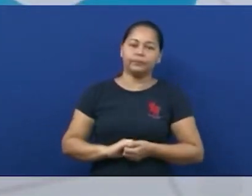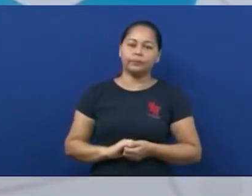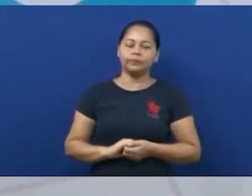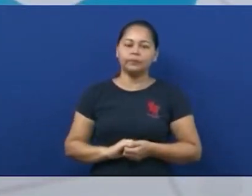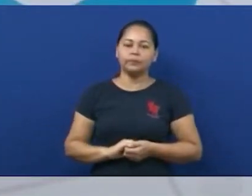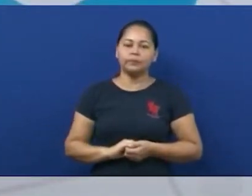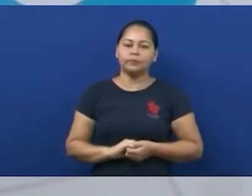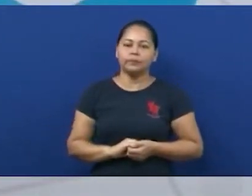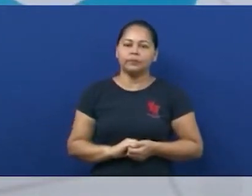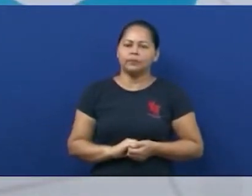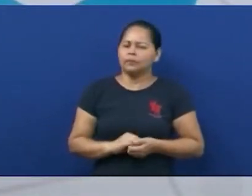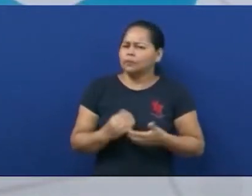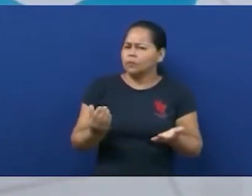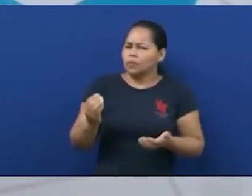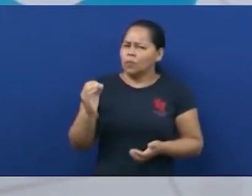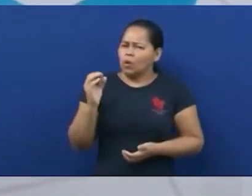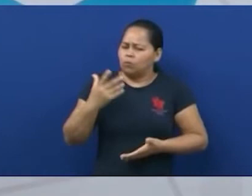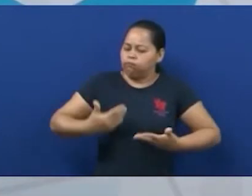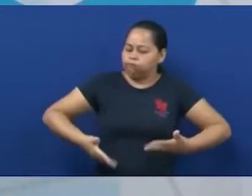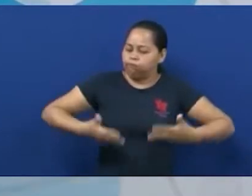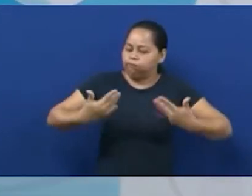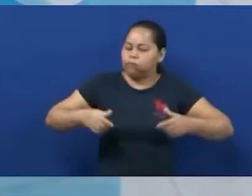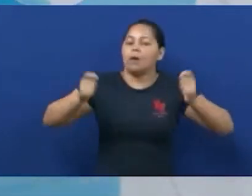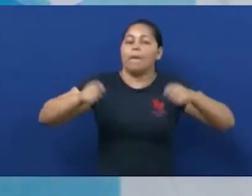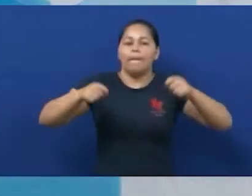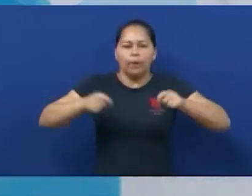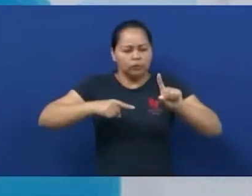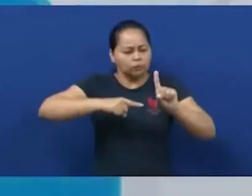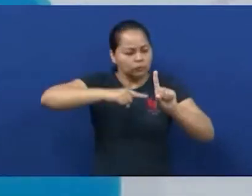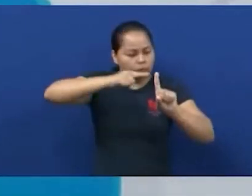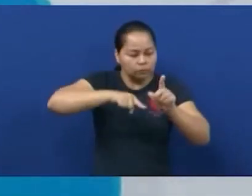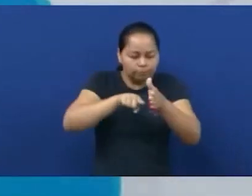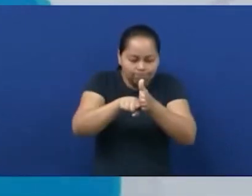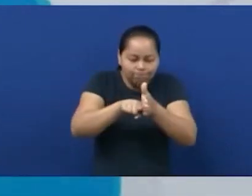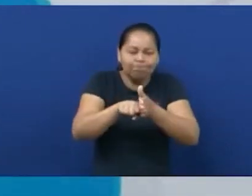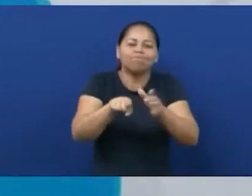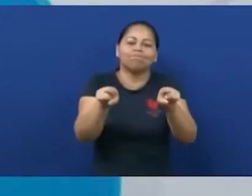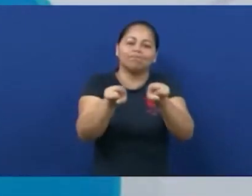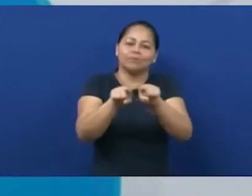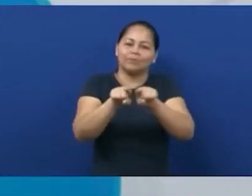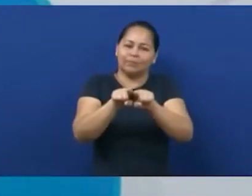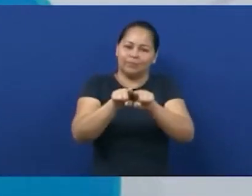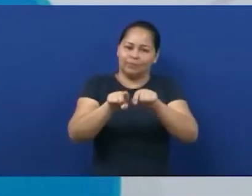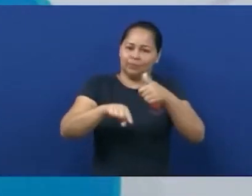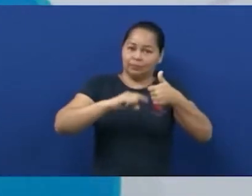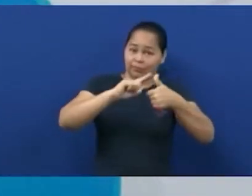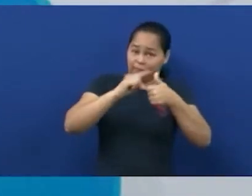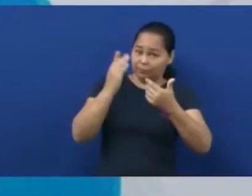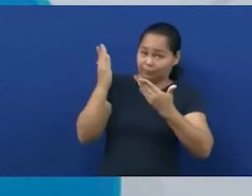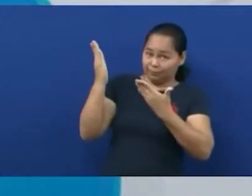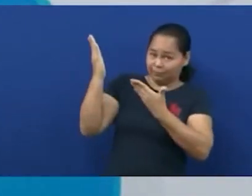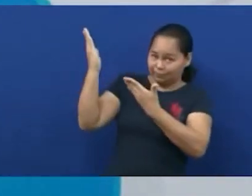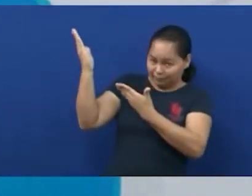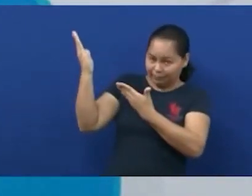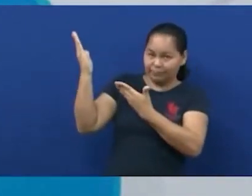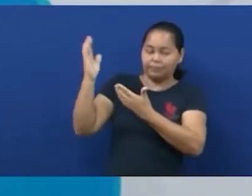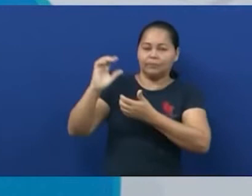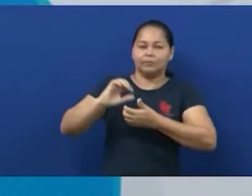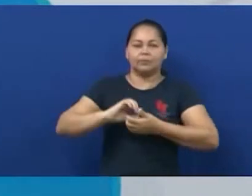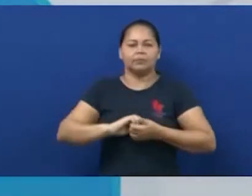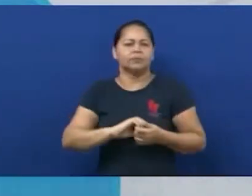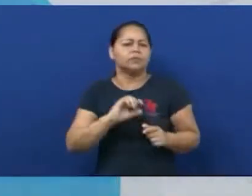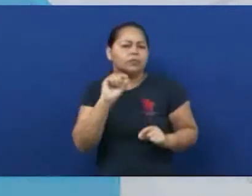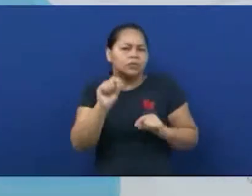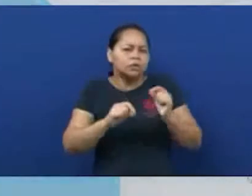A quantidade de calor também pode ser medido por duas equações. A primeira equação que vocês estão vendo aí é